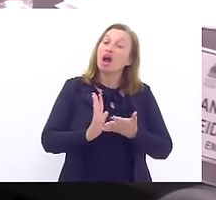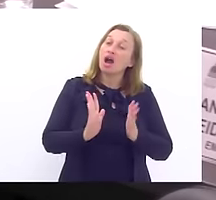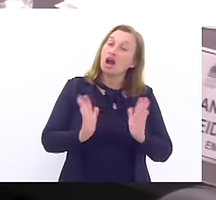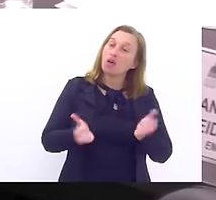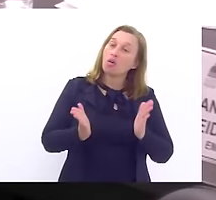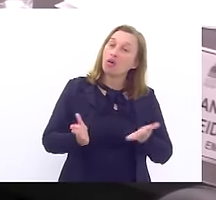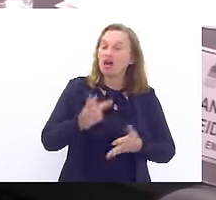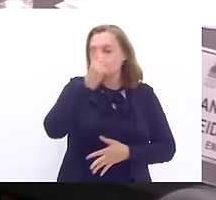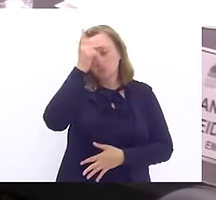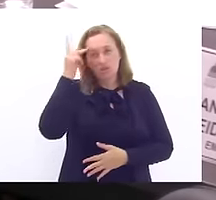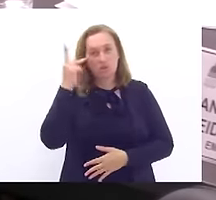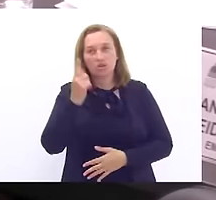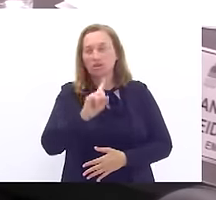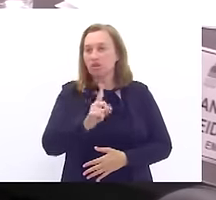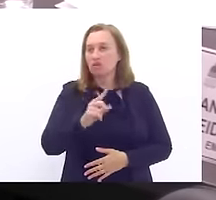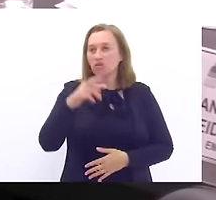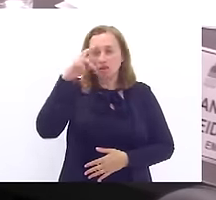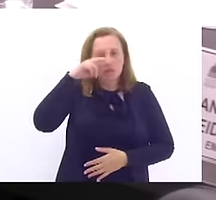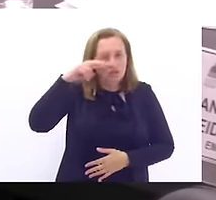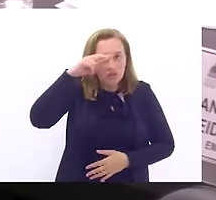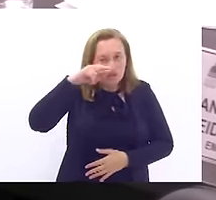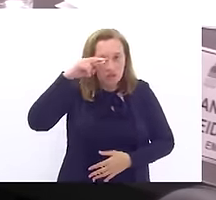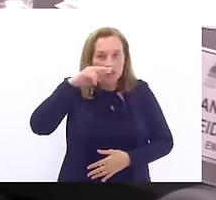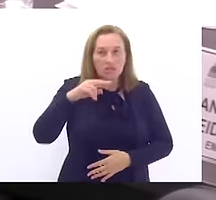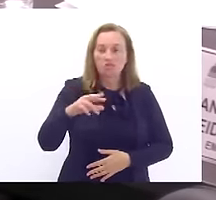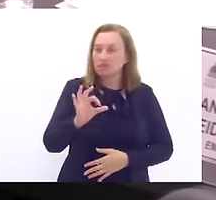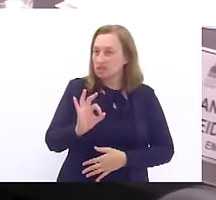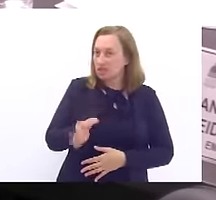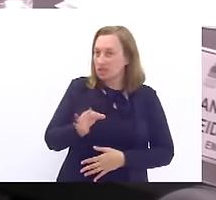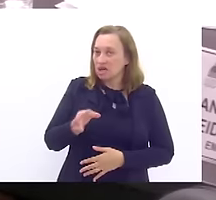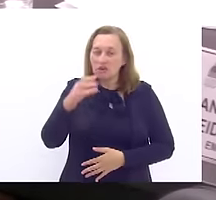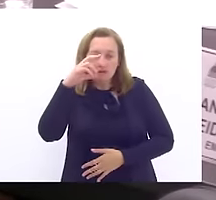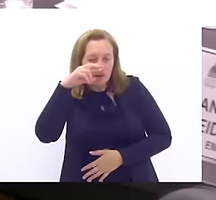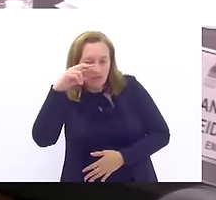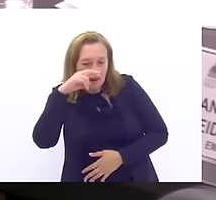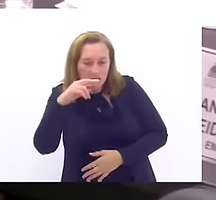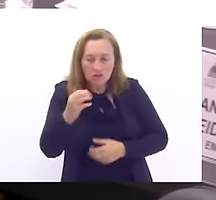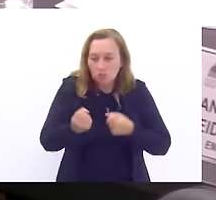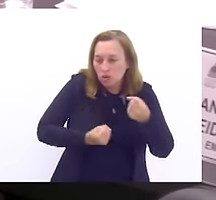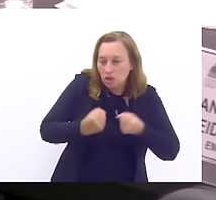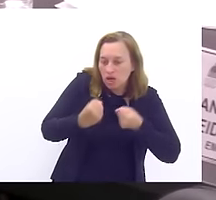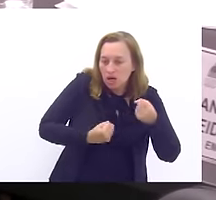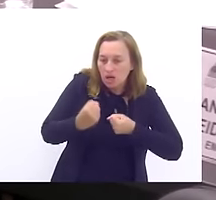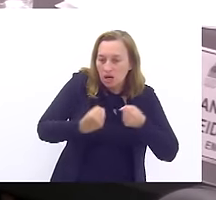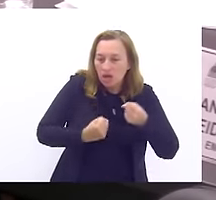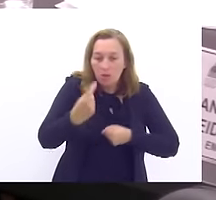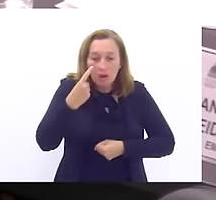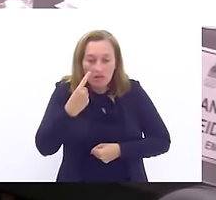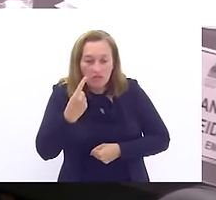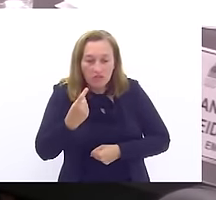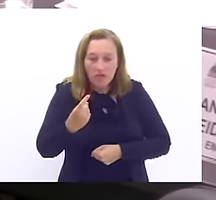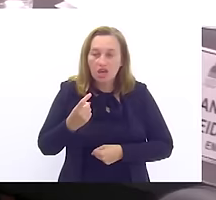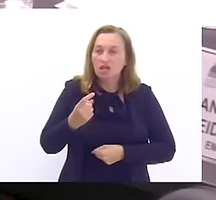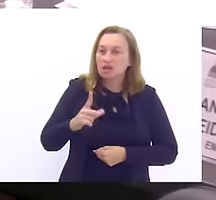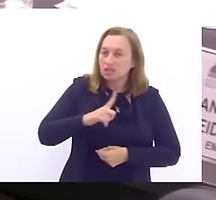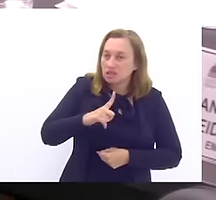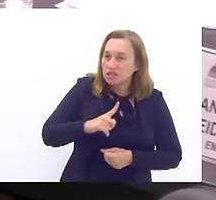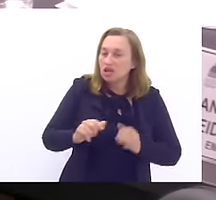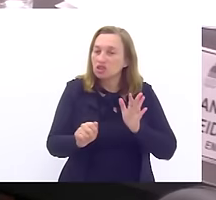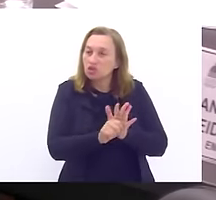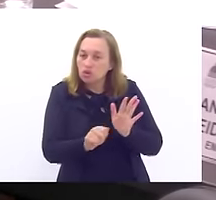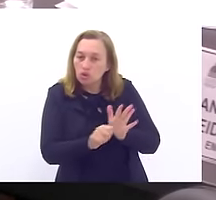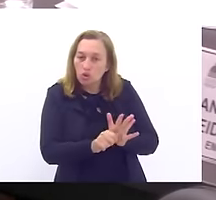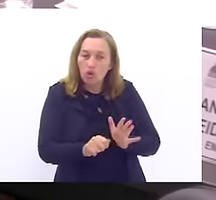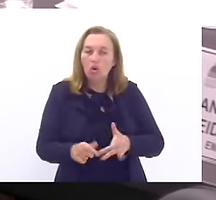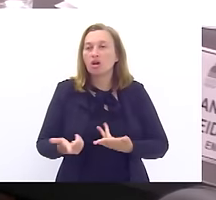estarem fazendo a fiscalização propriamente dita de verificação de veículo abordagem o interior do veículo saqueamento das pessoas